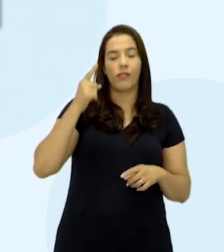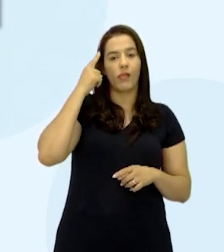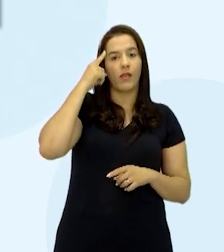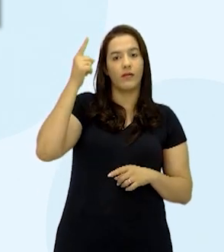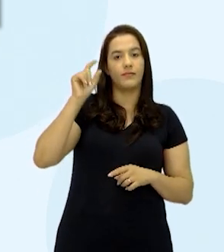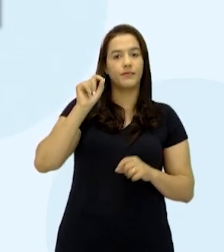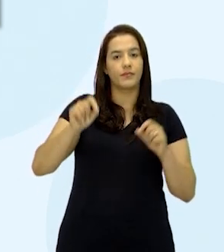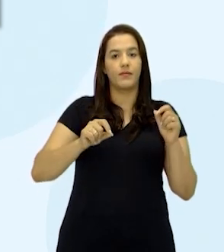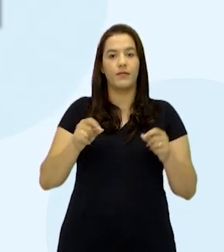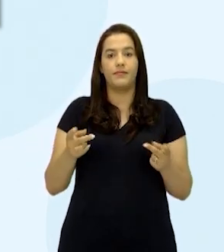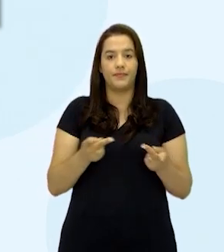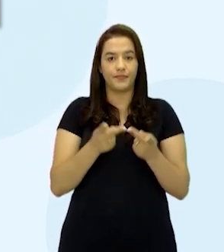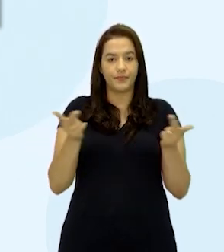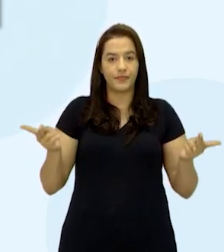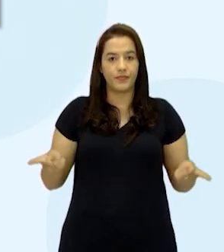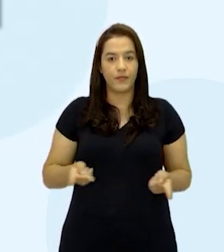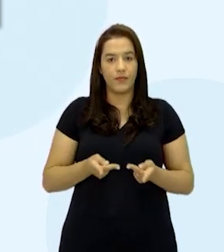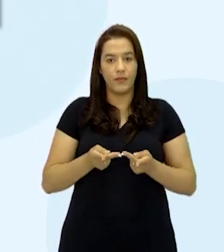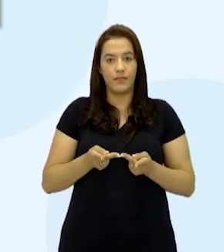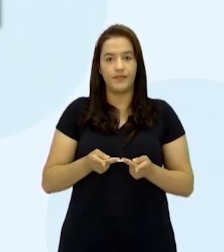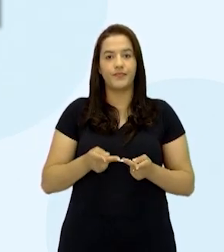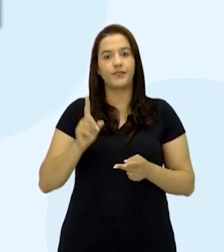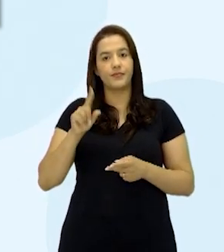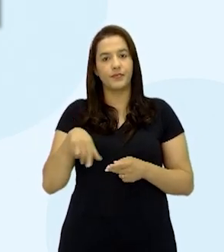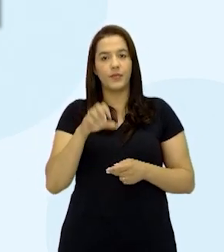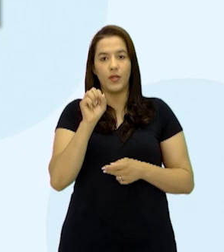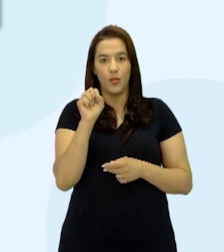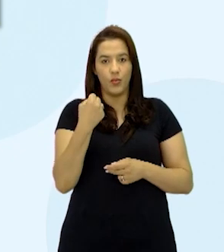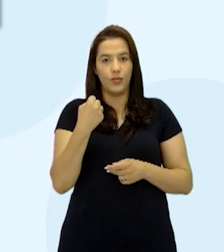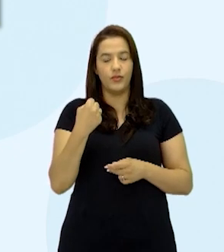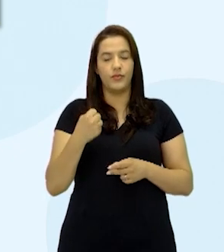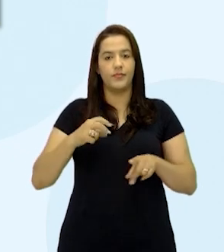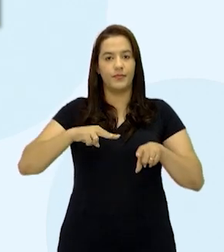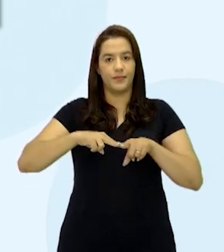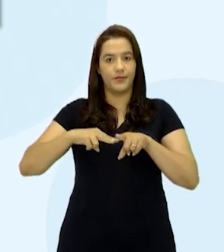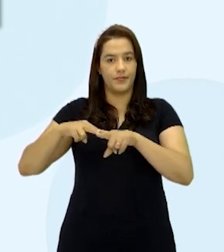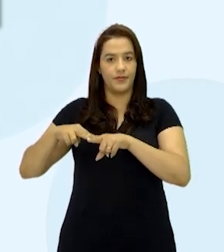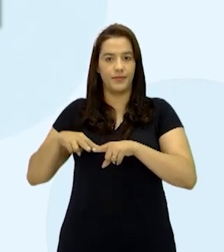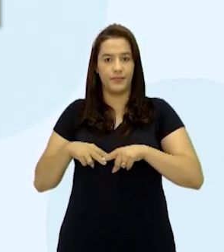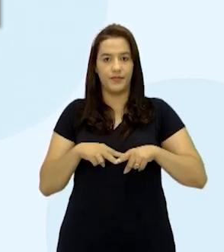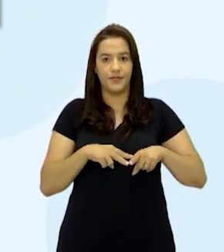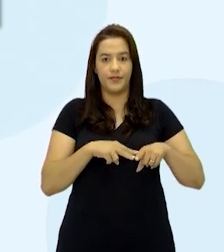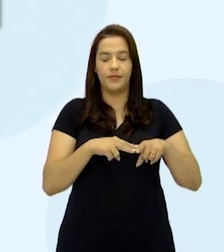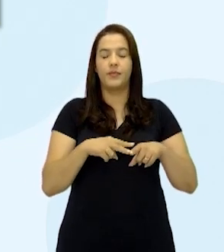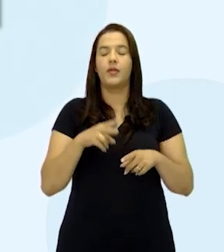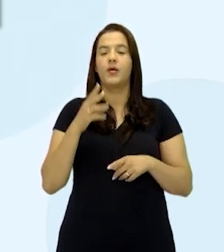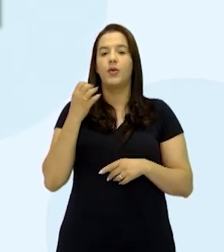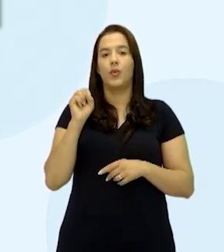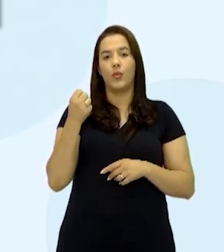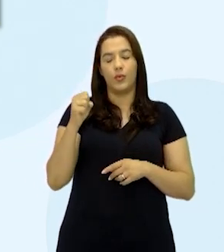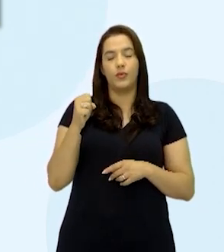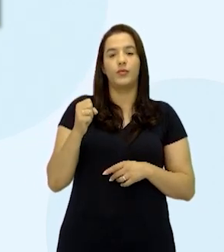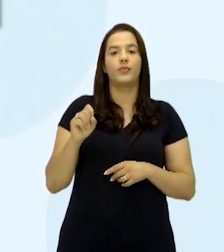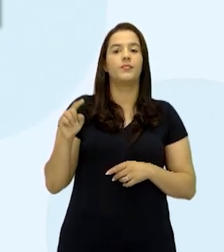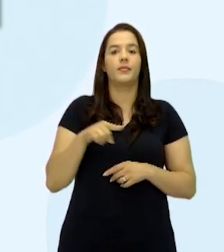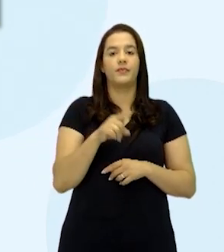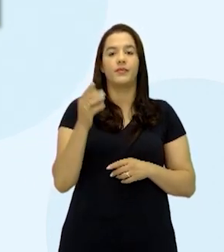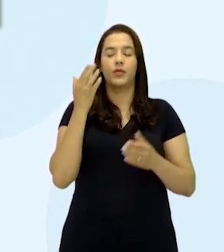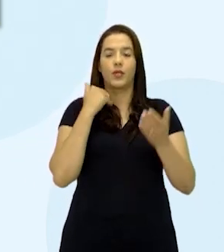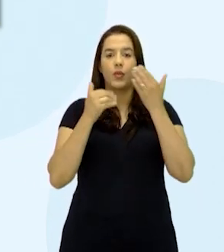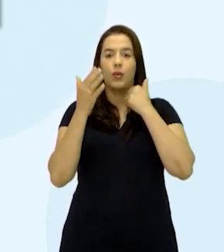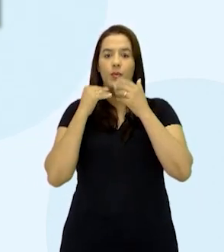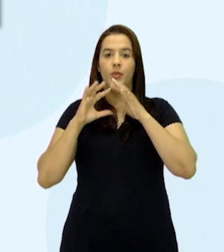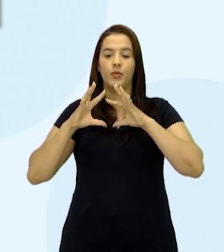por exemplo, da pizza. A pizza inteira são 8 oitavos, né? A pizza toda está dividida em 8 pedaços. Para você comer a